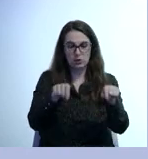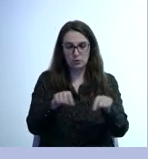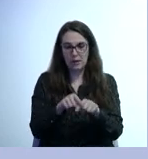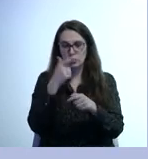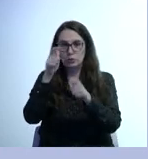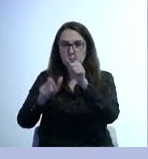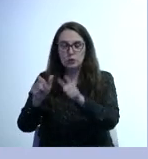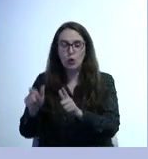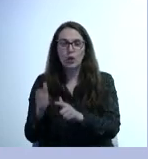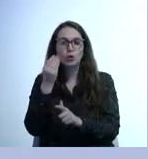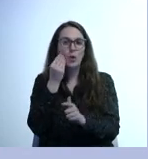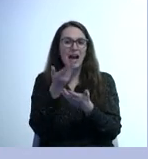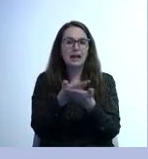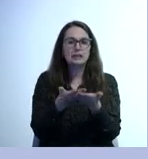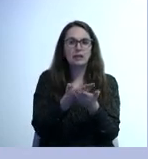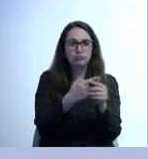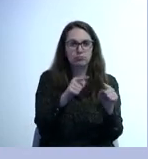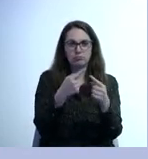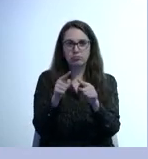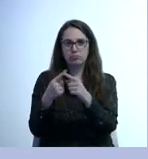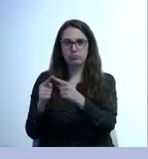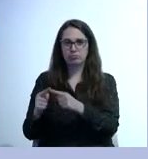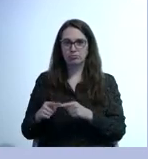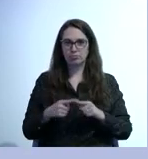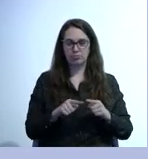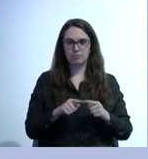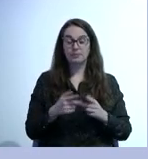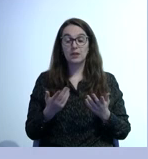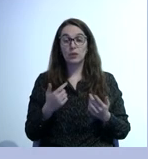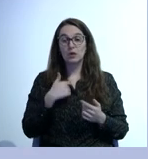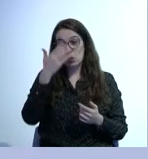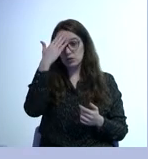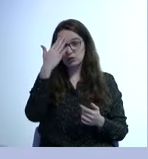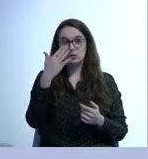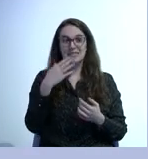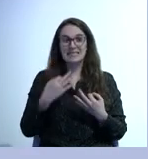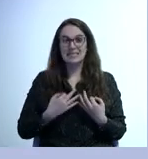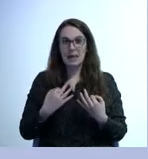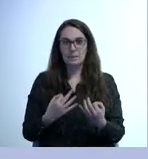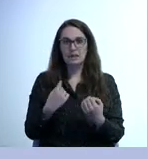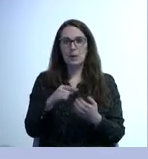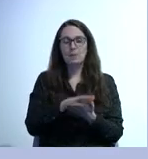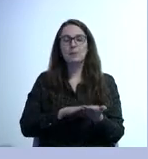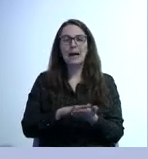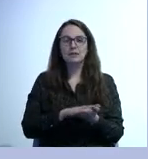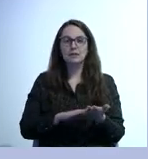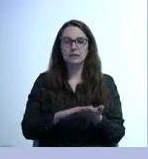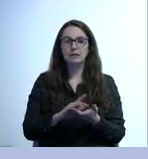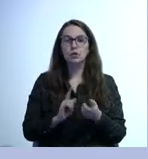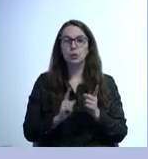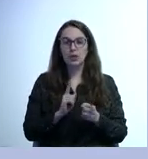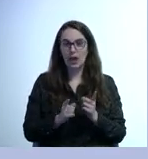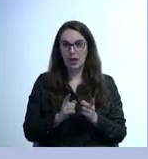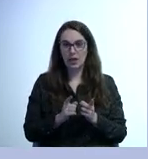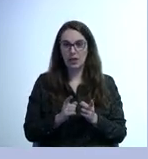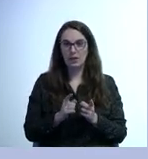que utilizam, que a visitam em sentido lato e sempre ancorada e referida